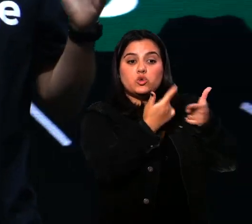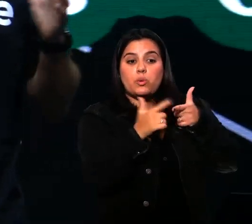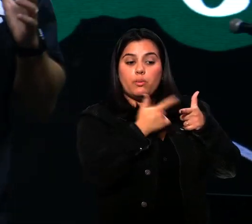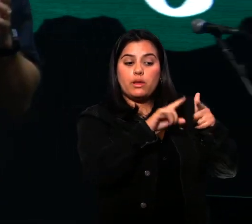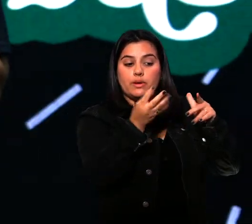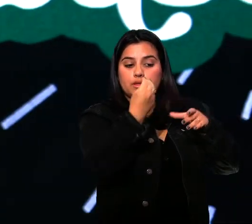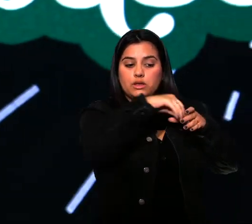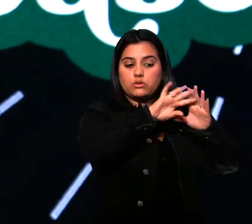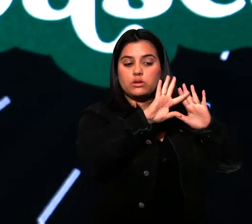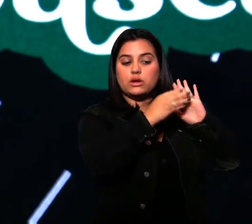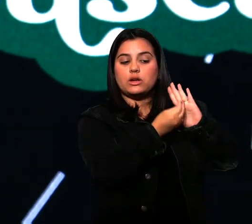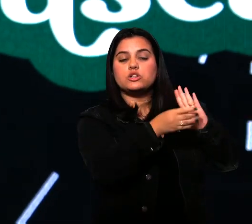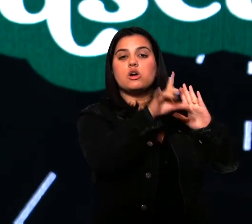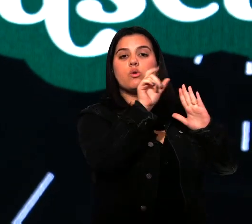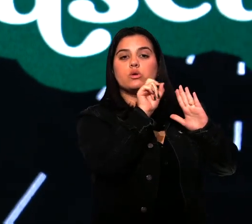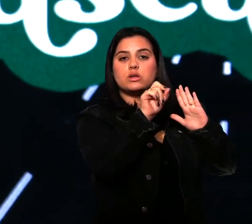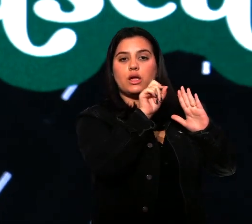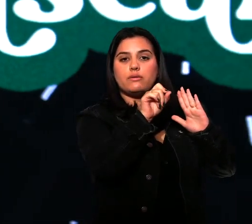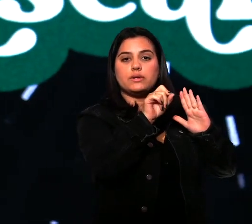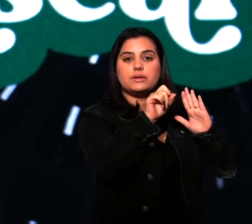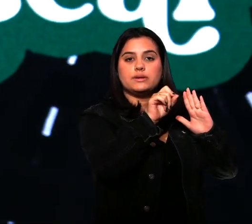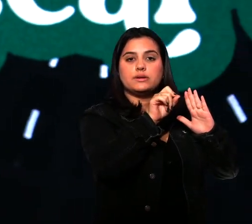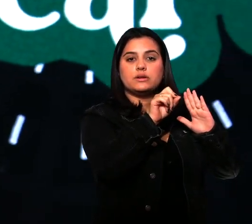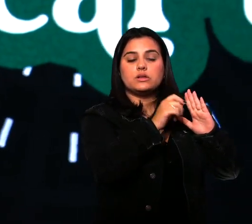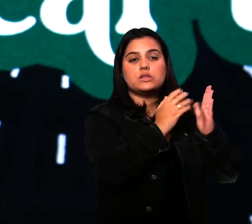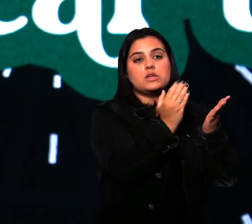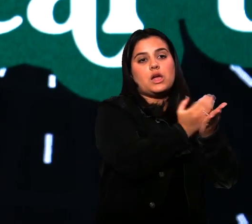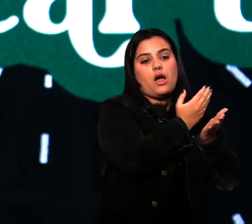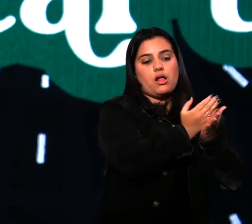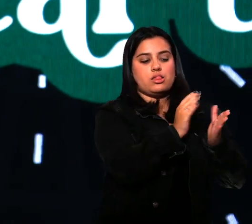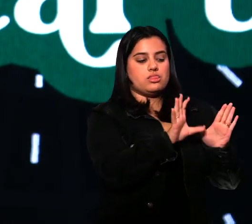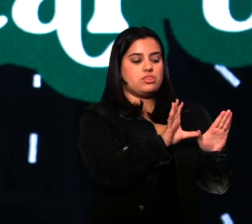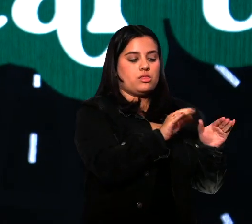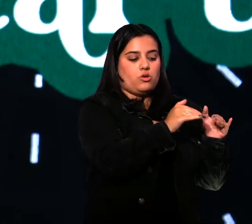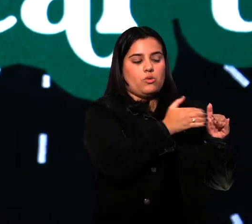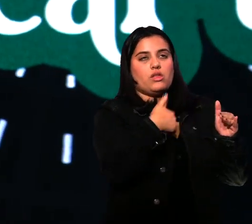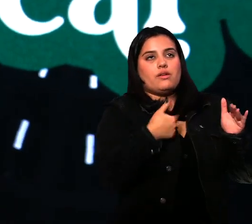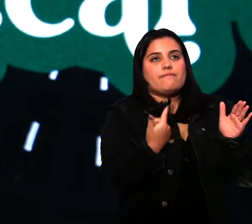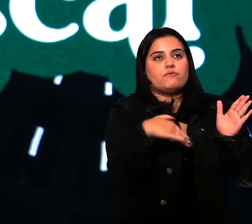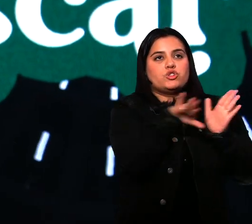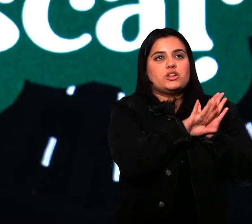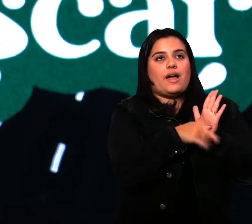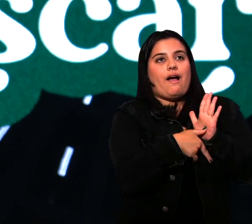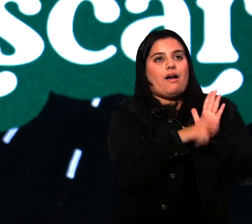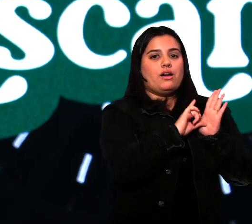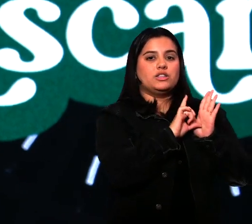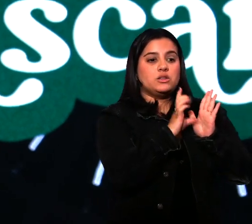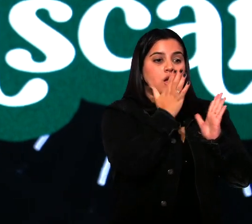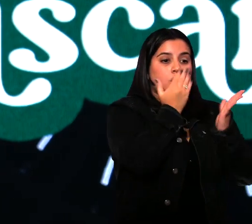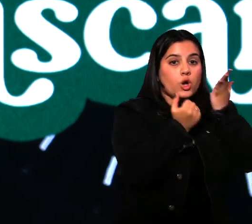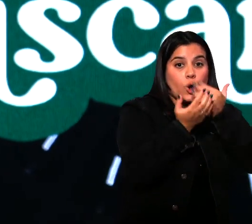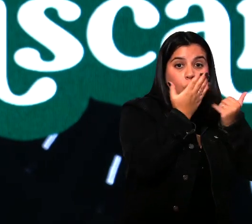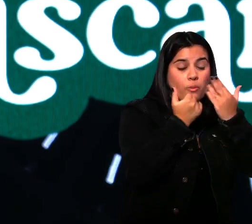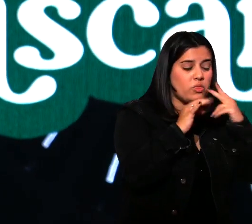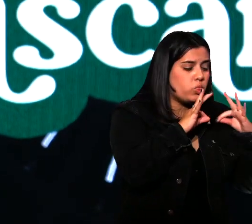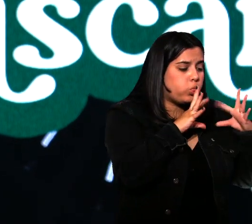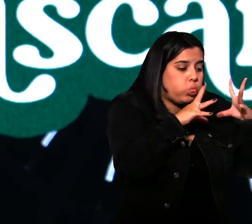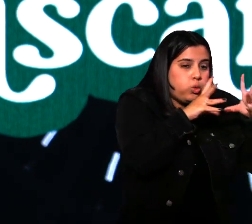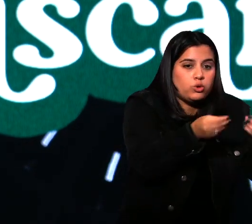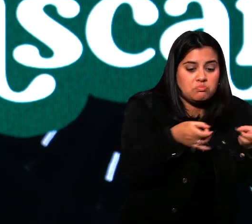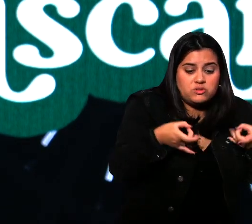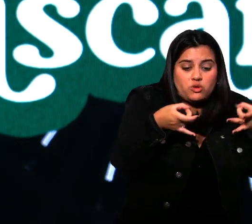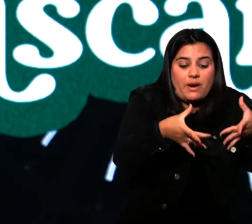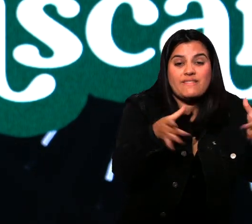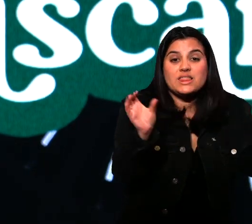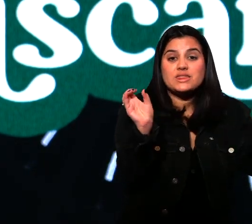alguns grupos se reuniam e chegavam antes para comer tudo e não deixar nada para ninguém. Que unidade é